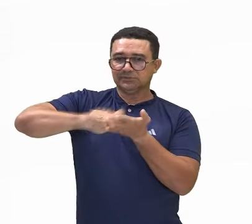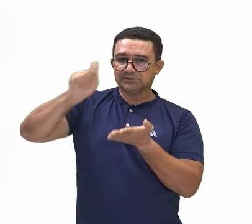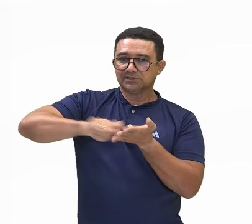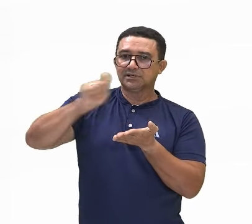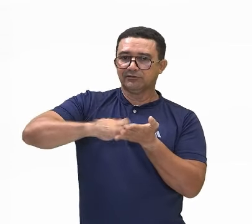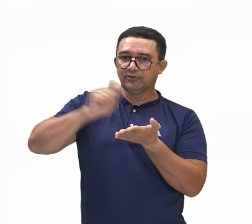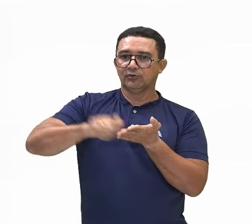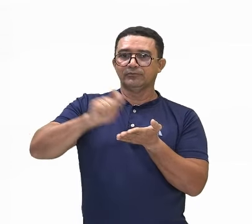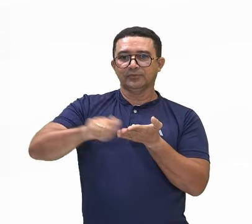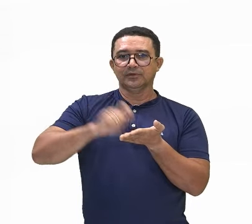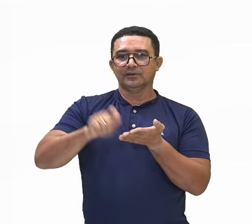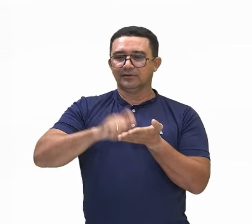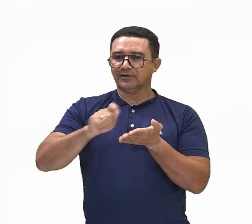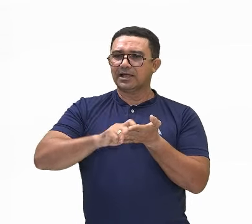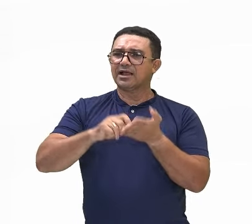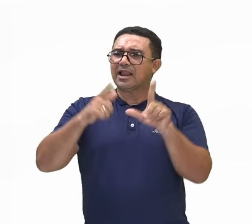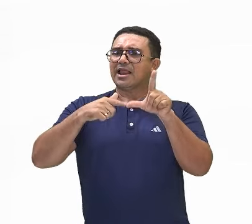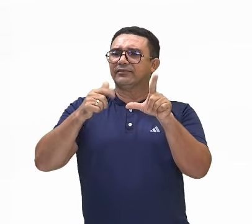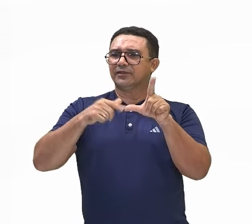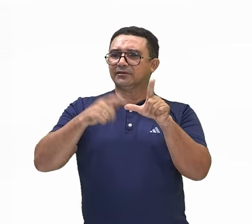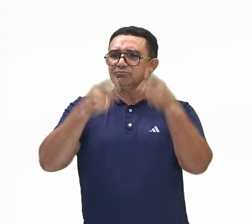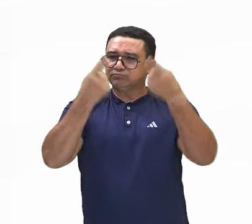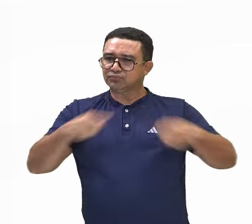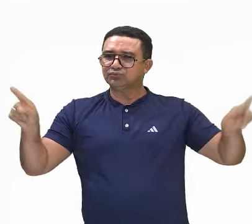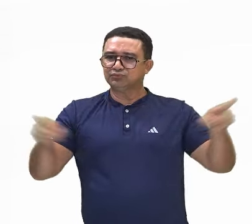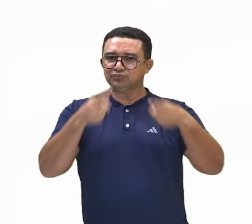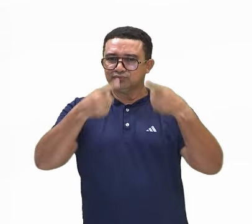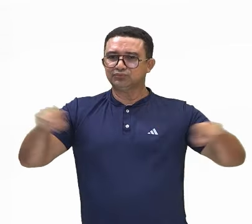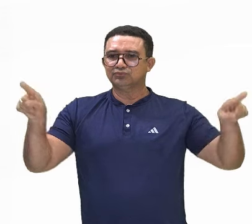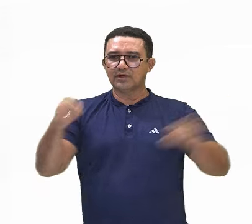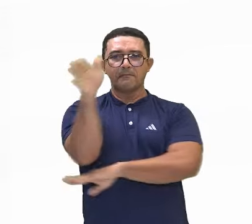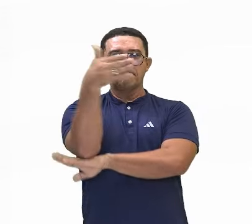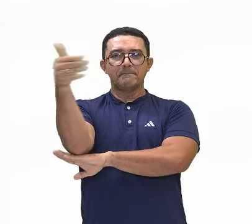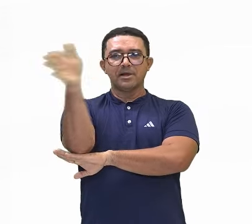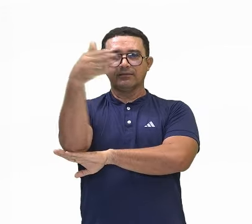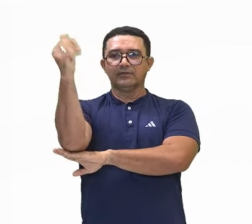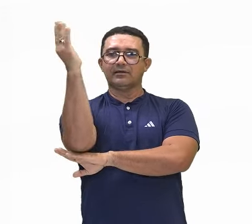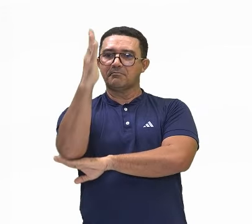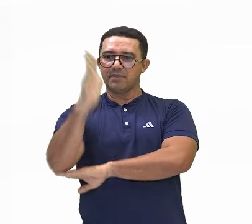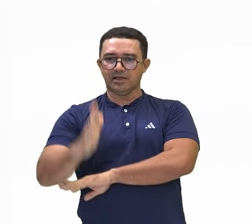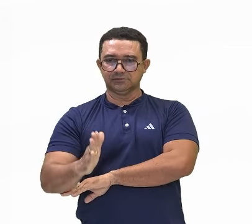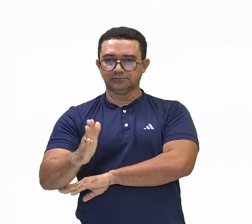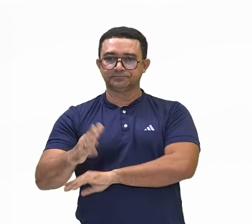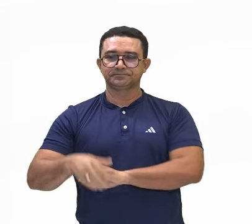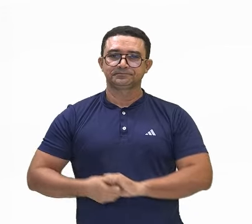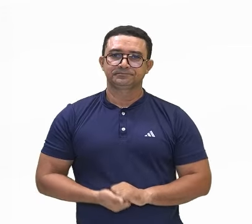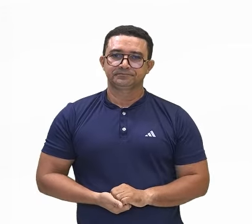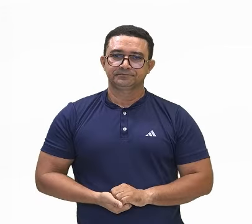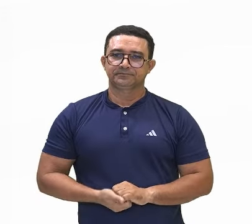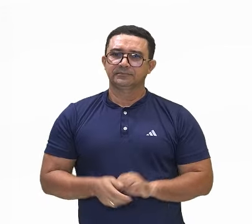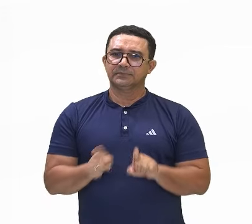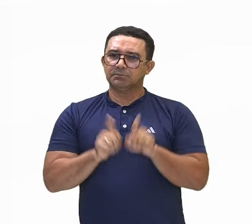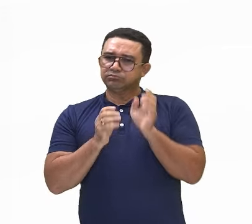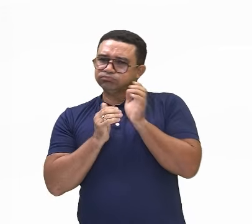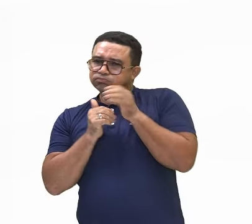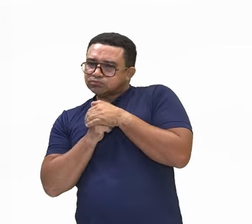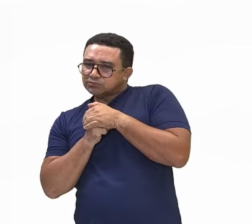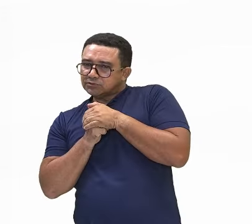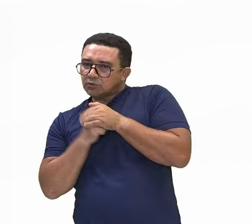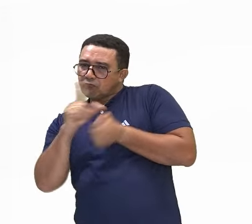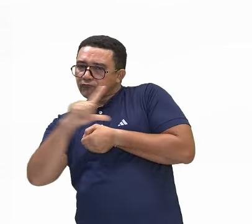à bandeira. Não sei se vocês conhecem esse hino, não é o hino à bandeira, mas quem escreveu foi Olavo Bilac. Escondeu-se em Minas Gerais,